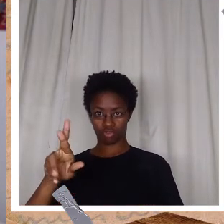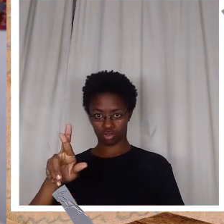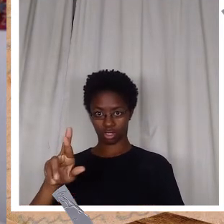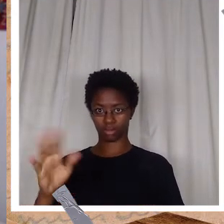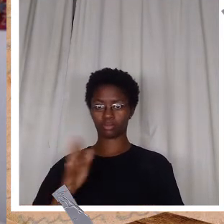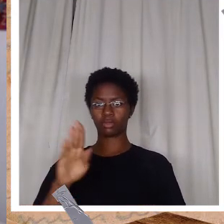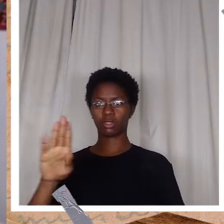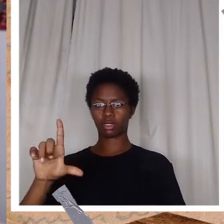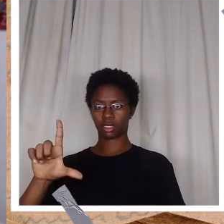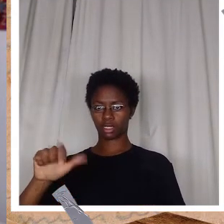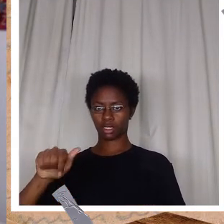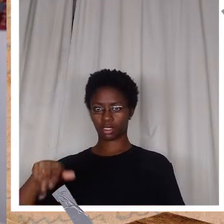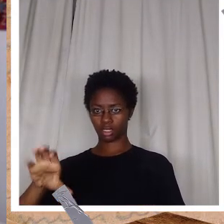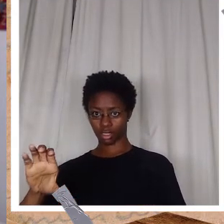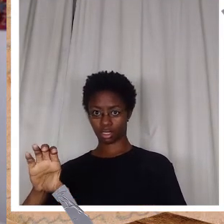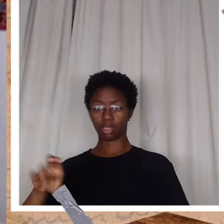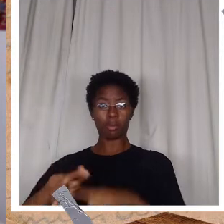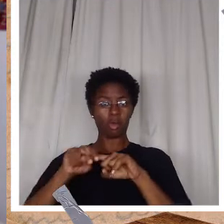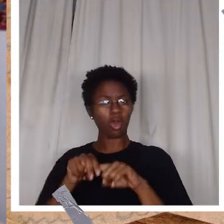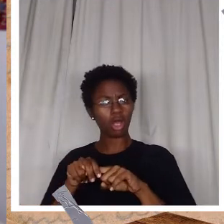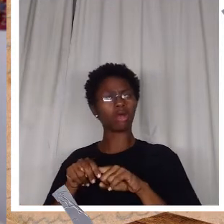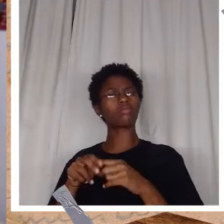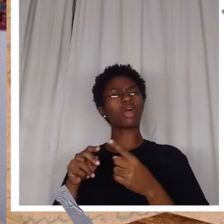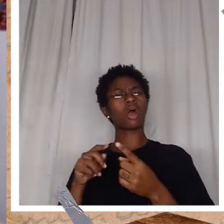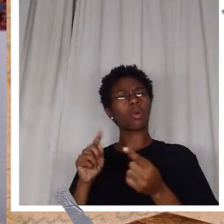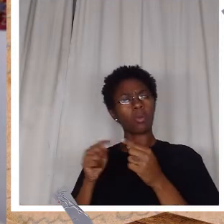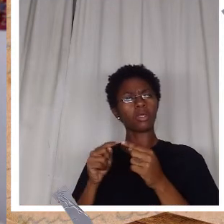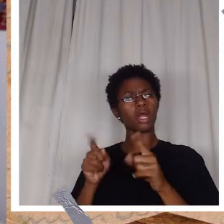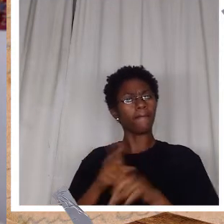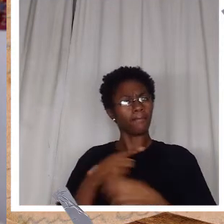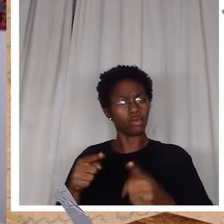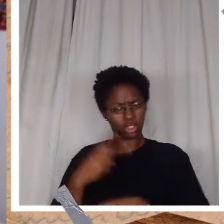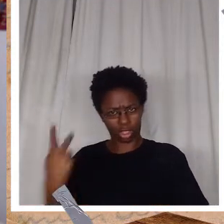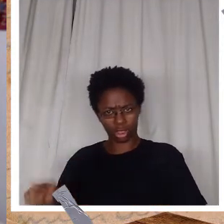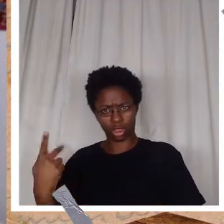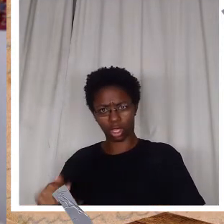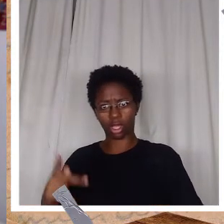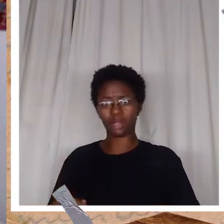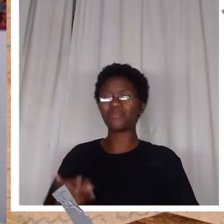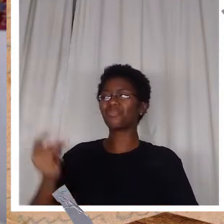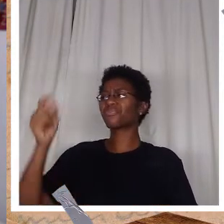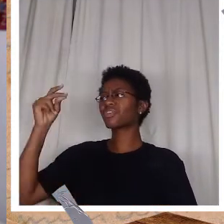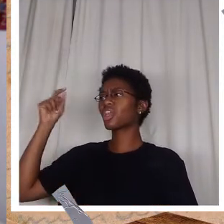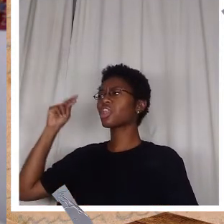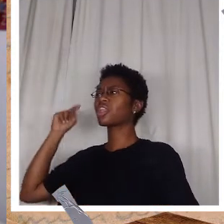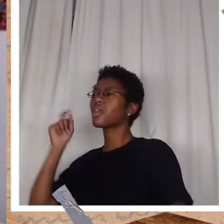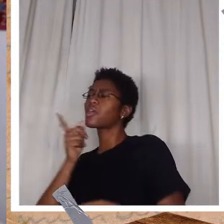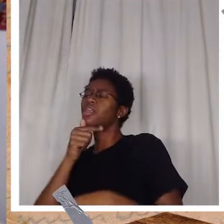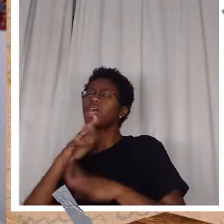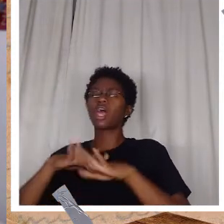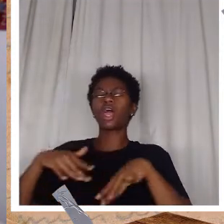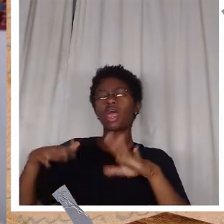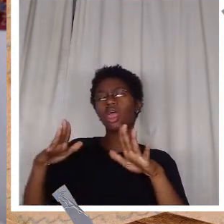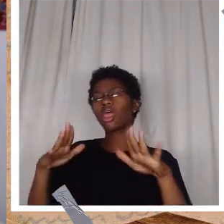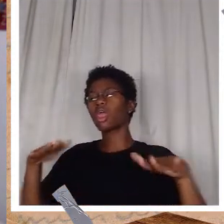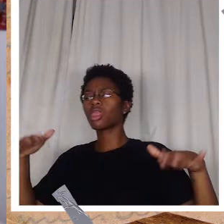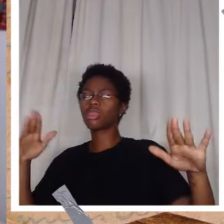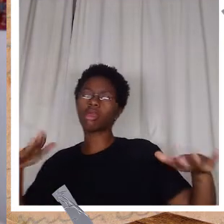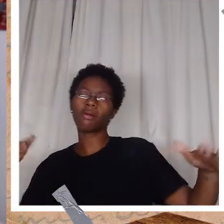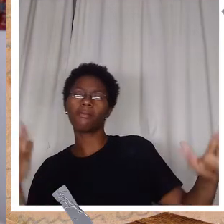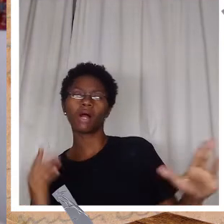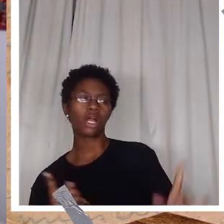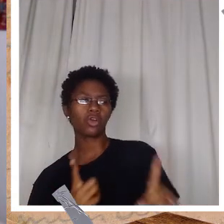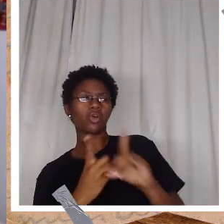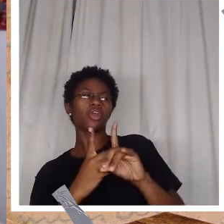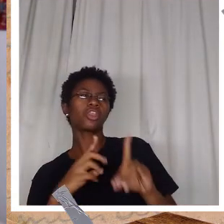porque foi na música do Aldir, né, há muito tempo, Nas Águas da Guanabara, o Dragão do Mar reapareceu na figura